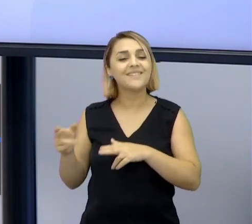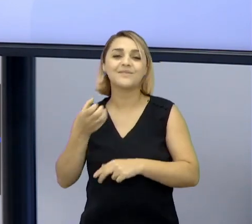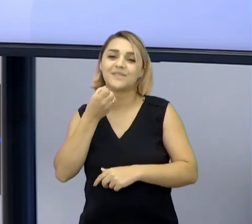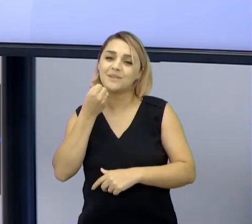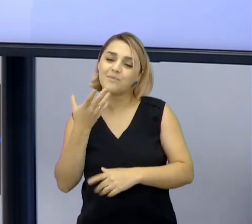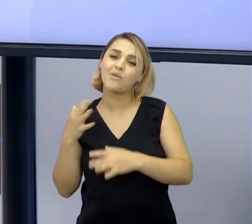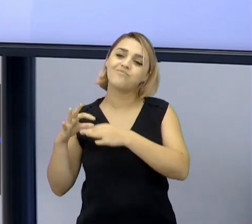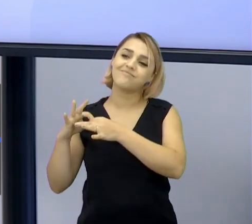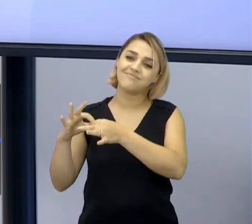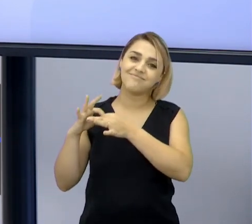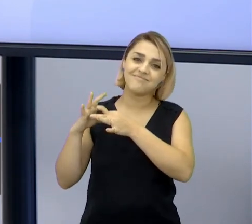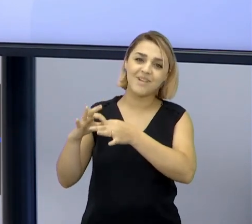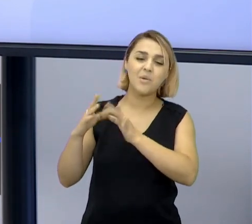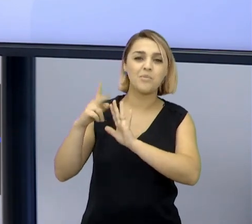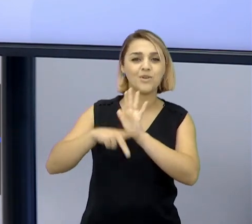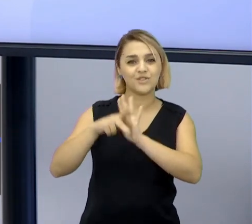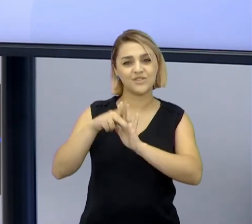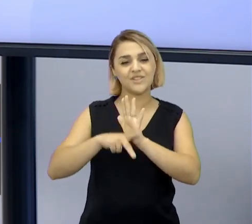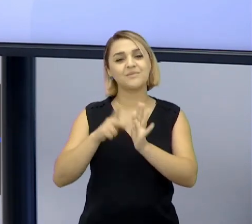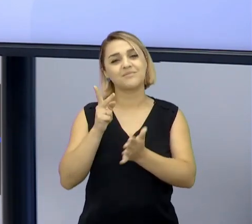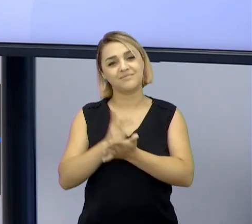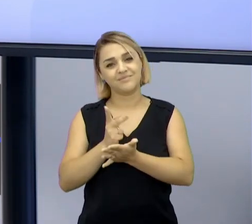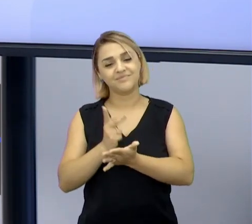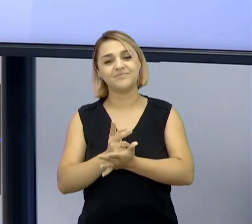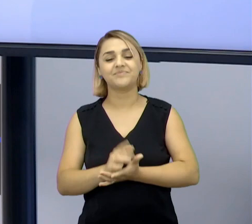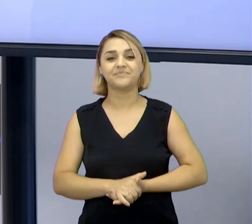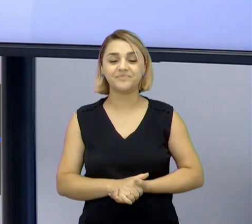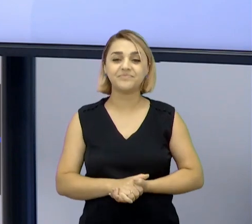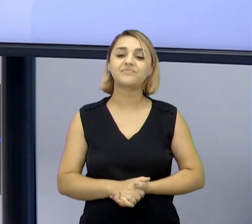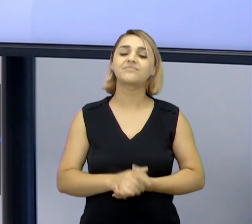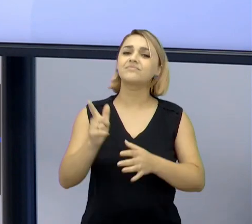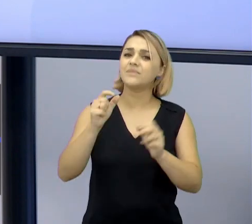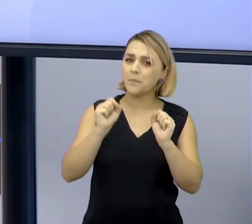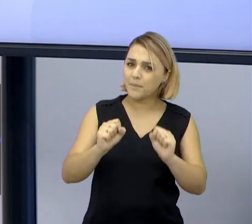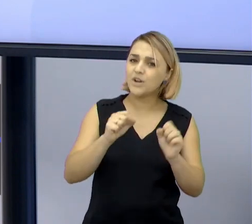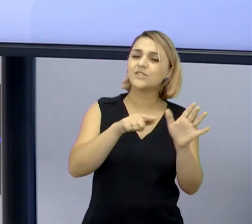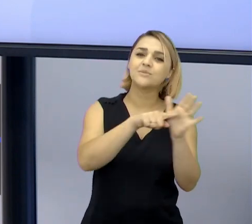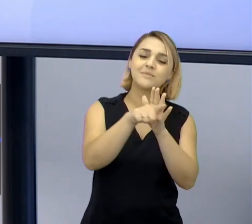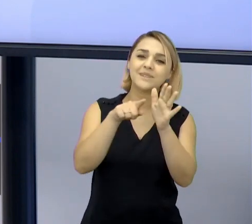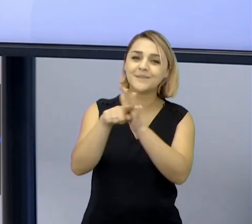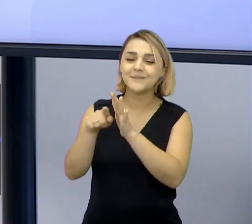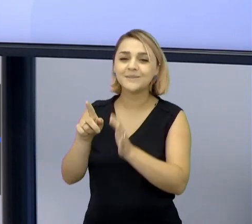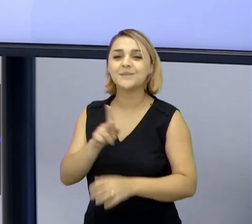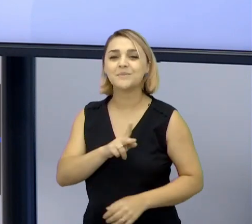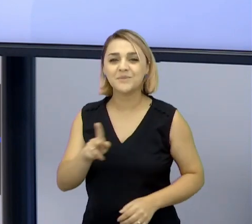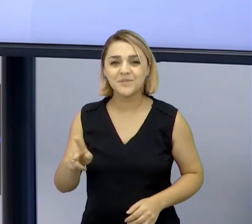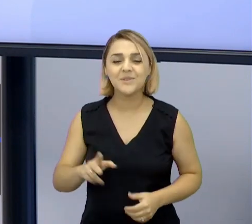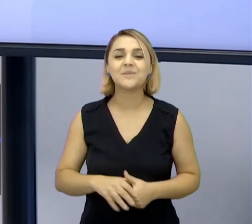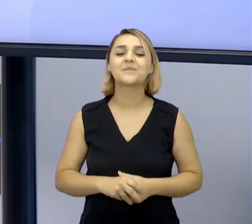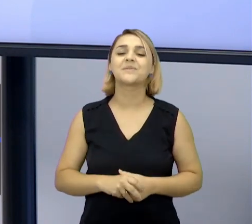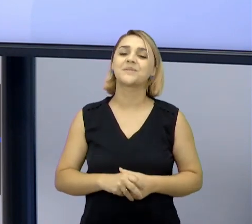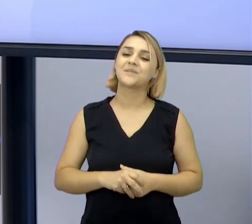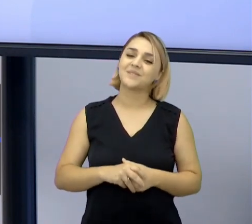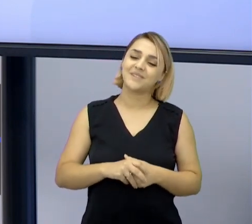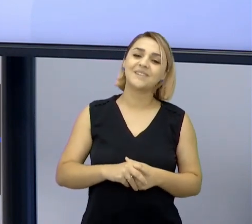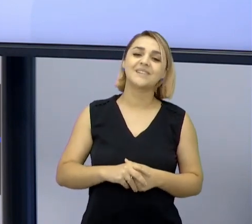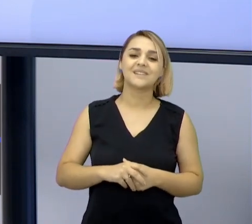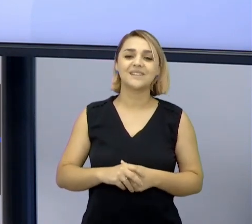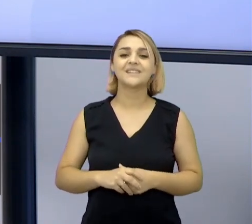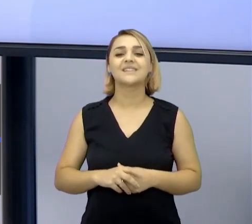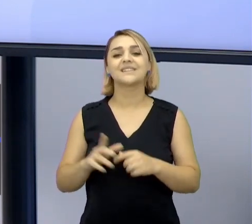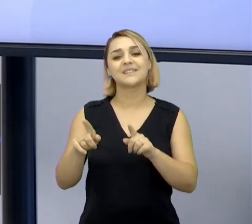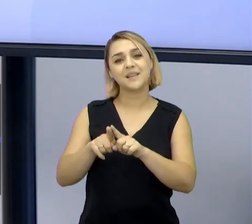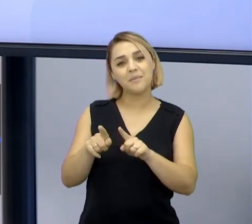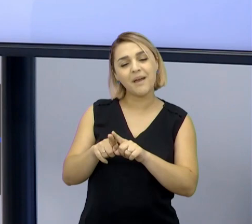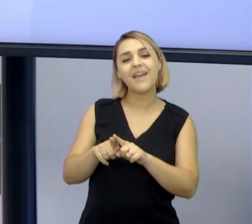mesmo projeto. Então, você pergunta aí para os seus professores, que é um pouco mais distante, né, do que quem mora com você. Você pergunta aí para